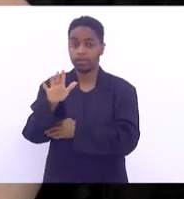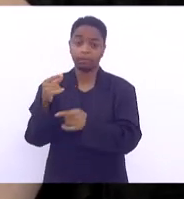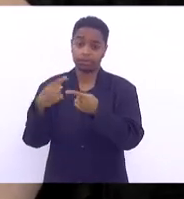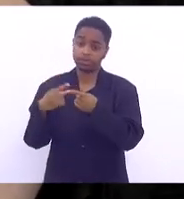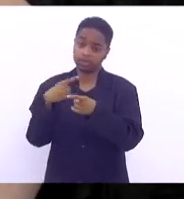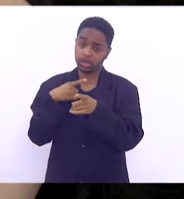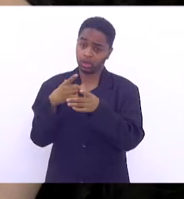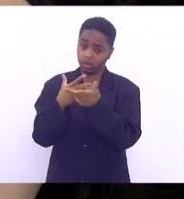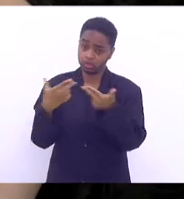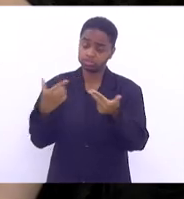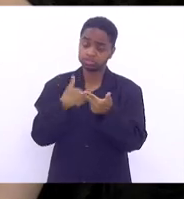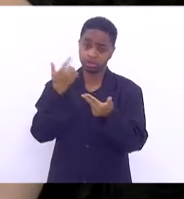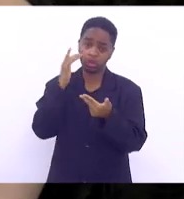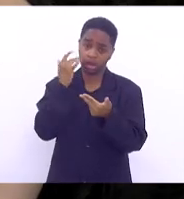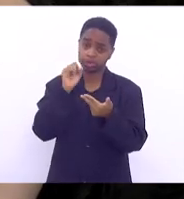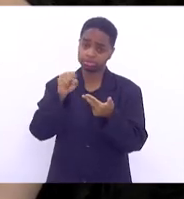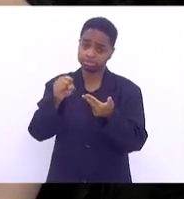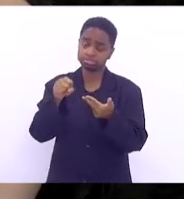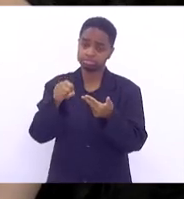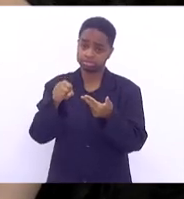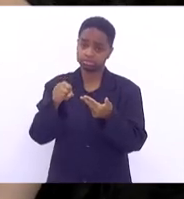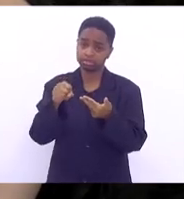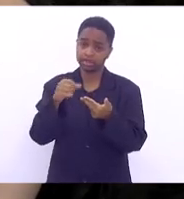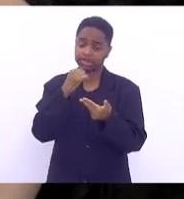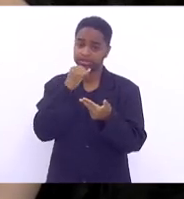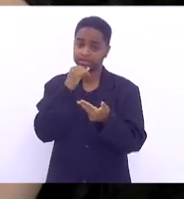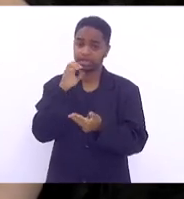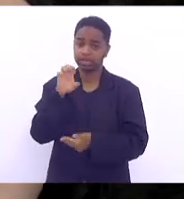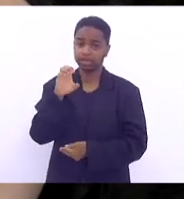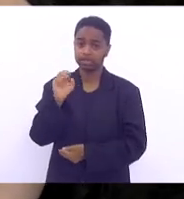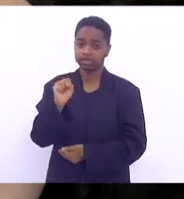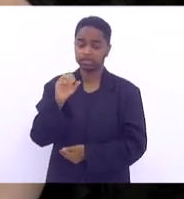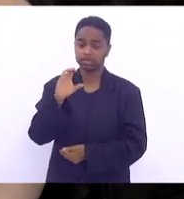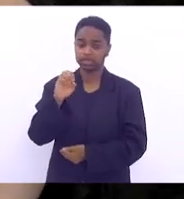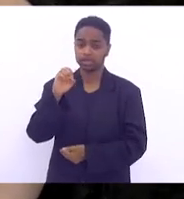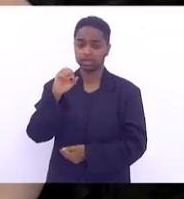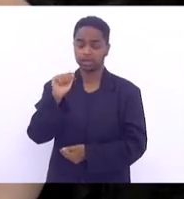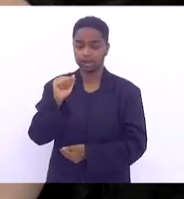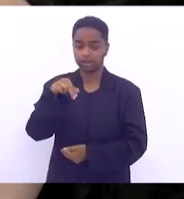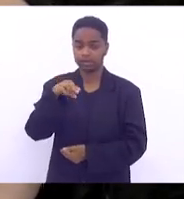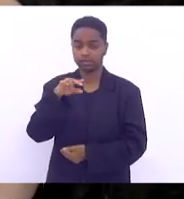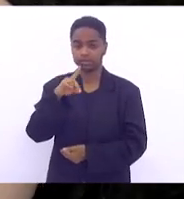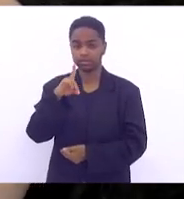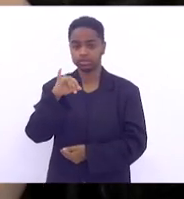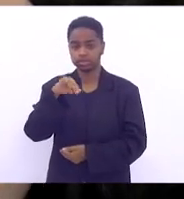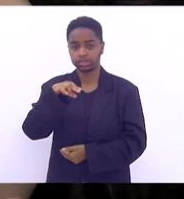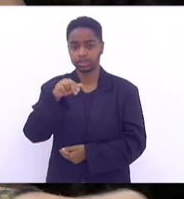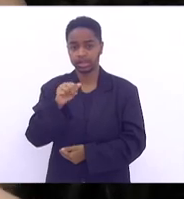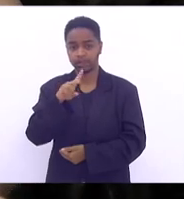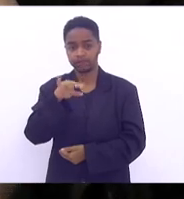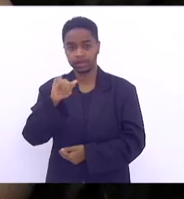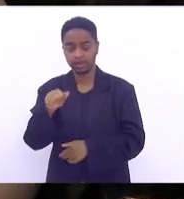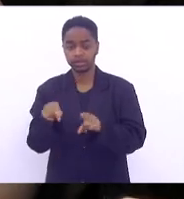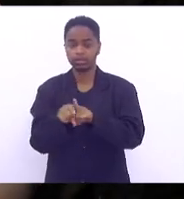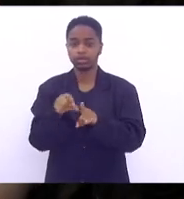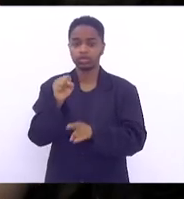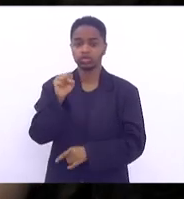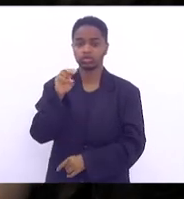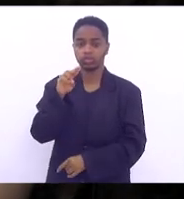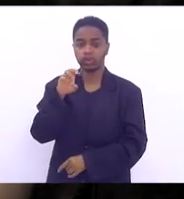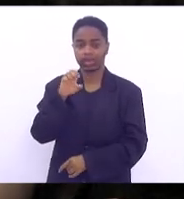sim, que tem na Escandinávia, em alguns países, na Suécia, você